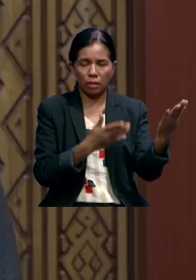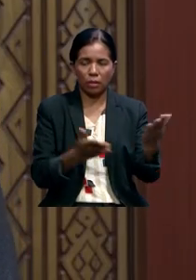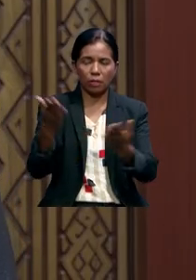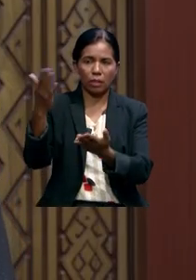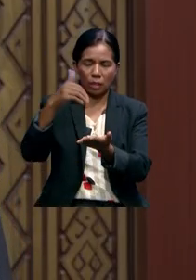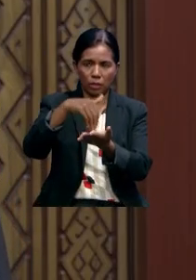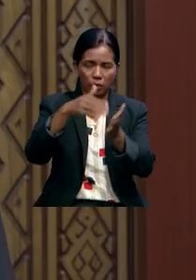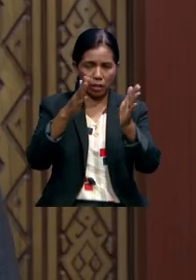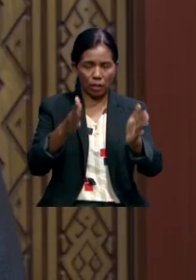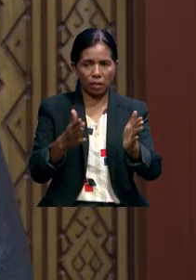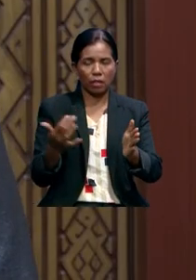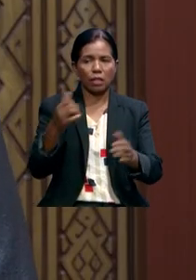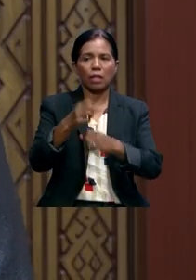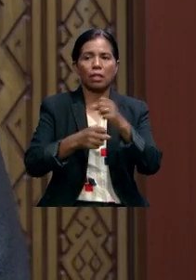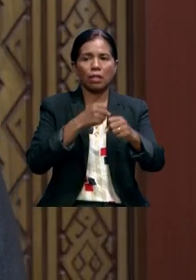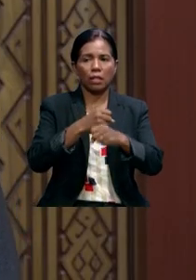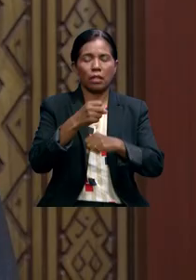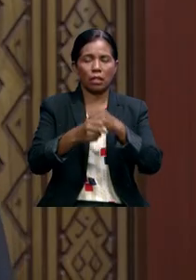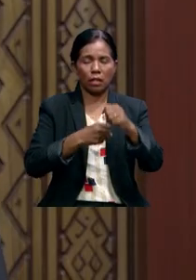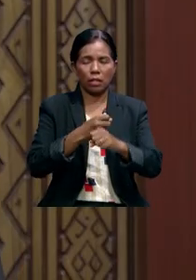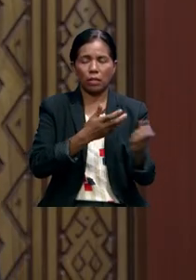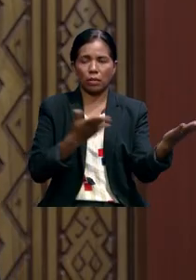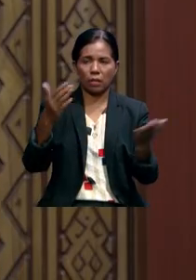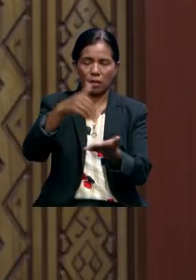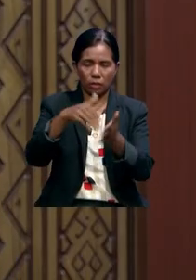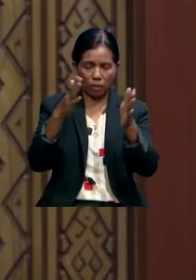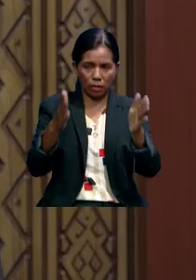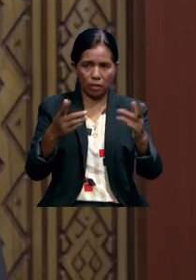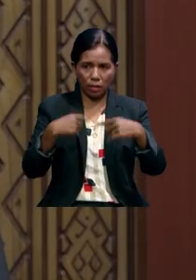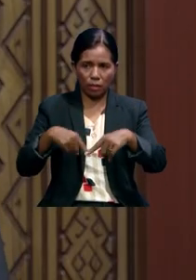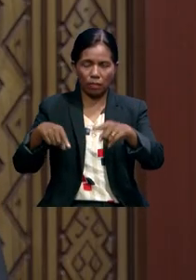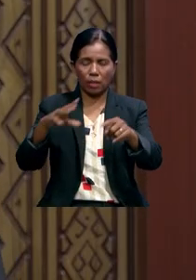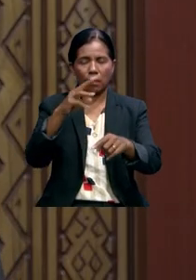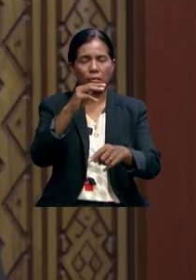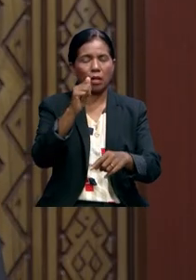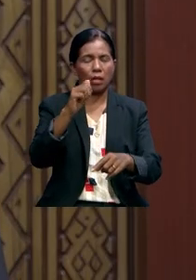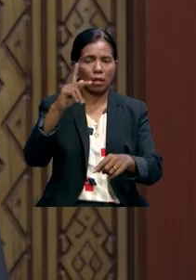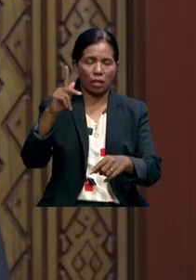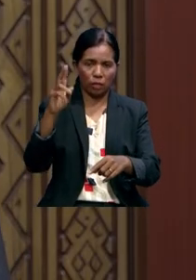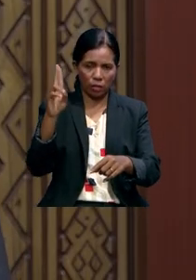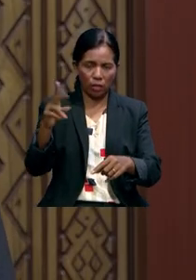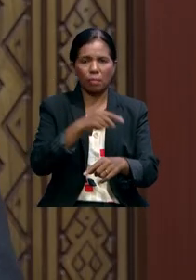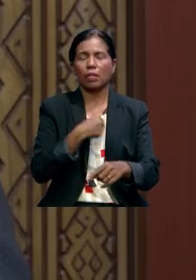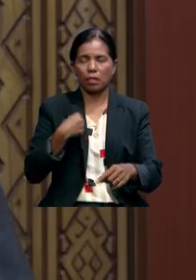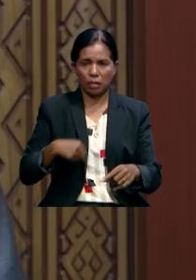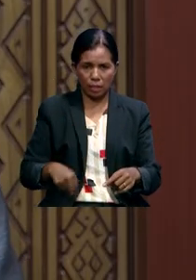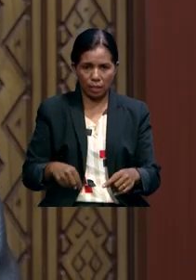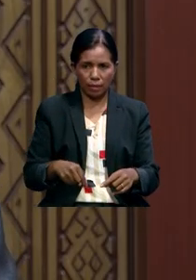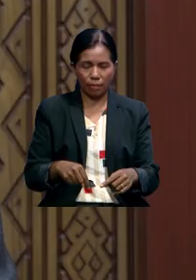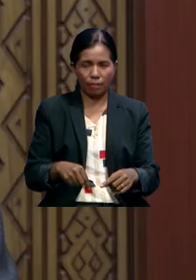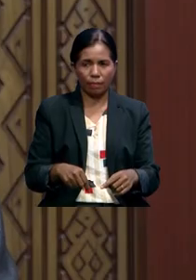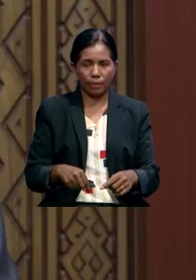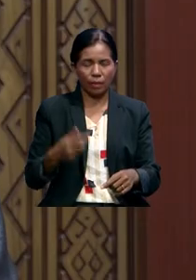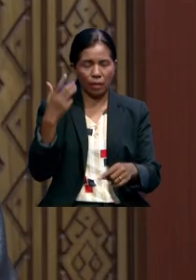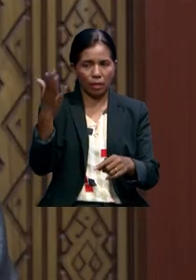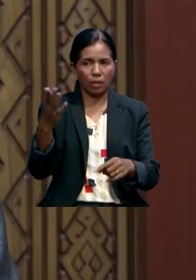estudantes balum, né, betina tina se lori estudantes balum ba Macau ga ba Hong Kong ba ia